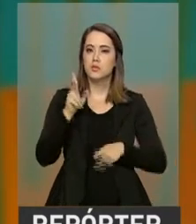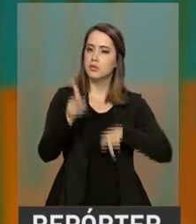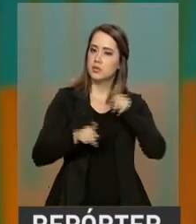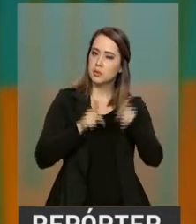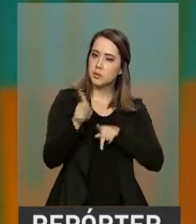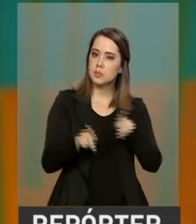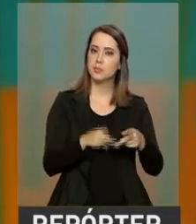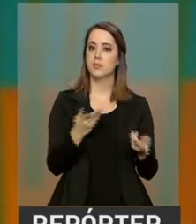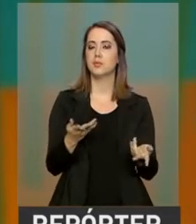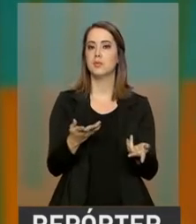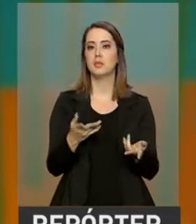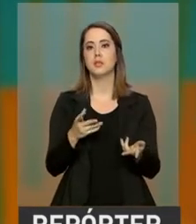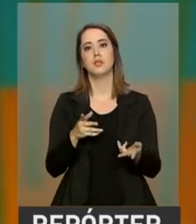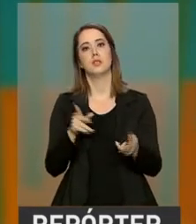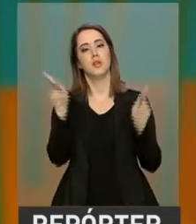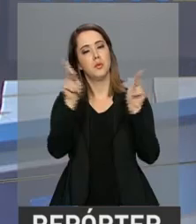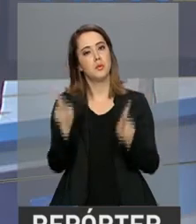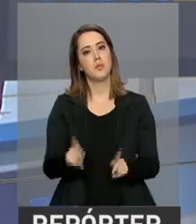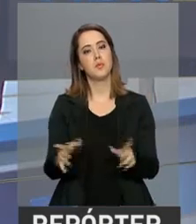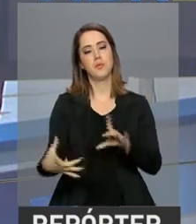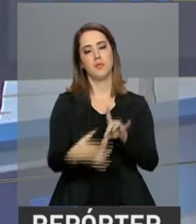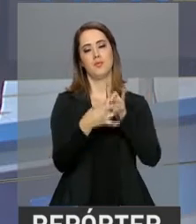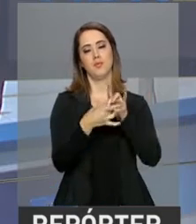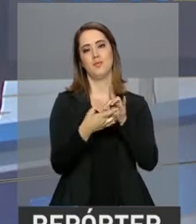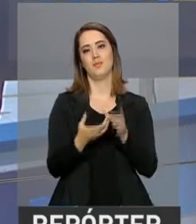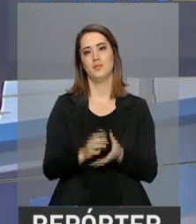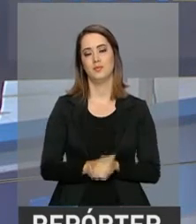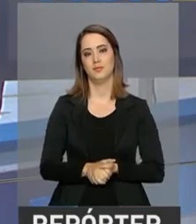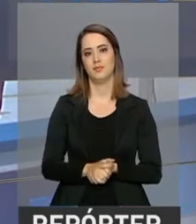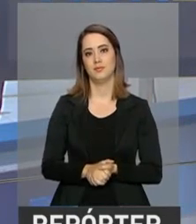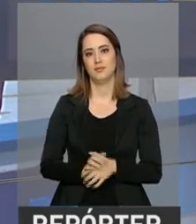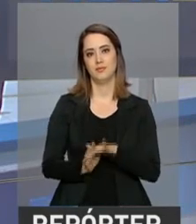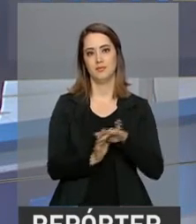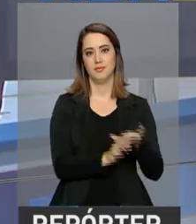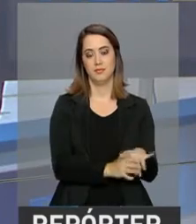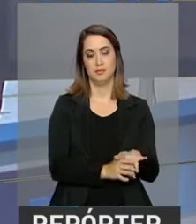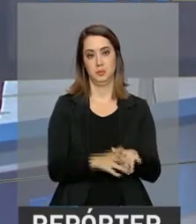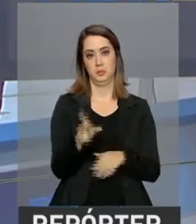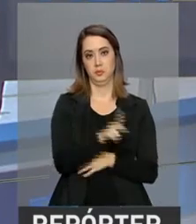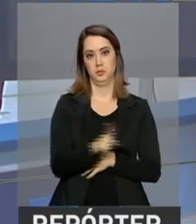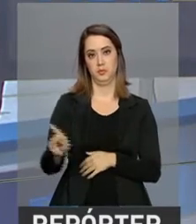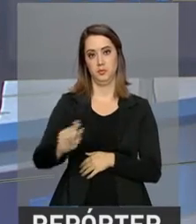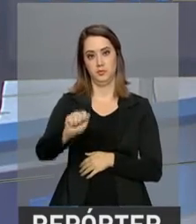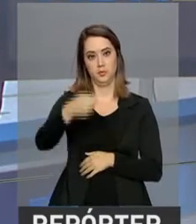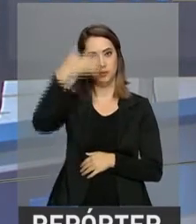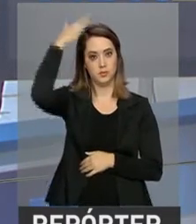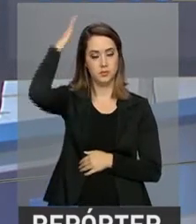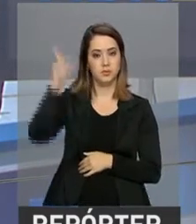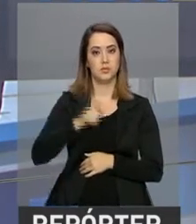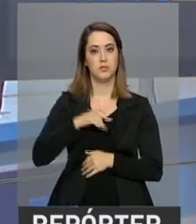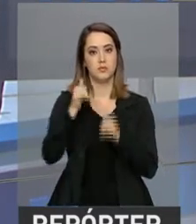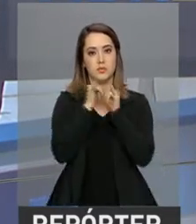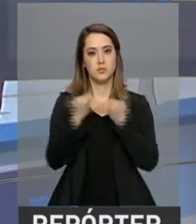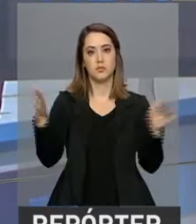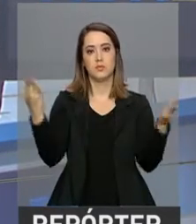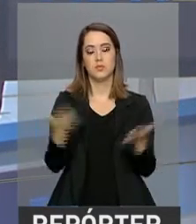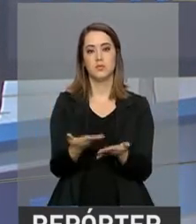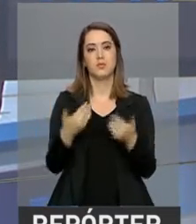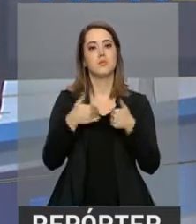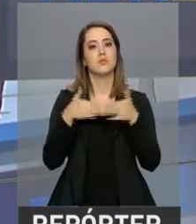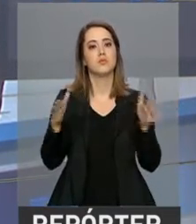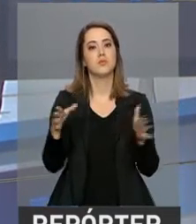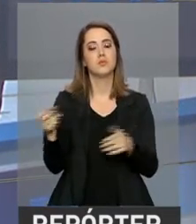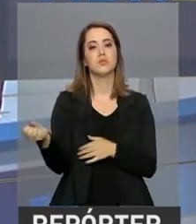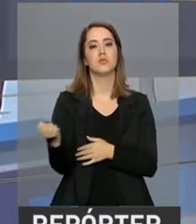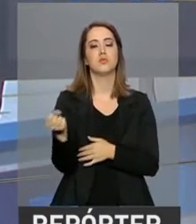pacificação de reunificação e o presidente em exercício michel temer anuncia hoje a abertura do mercado norte americano